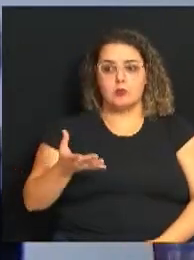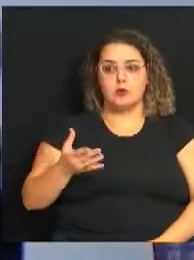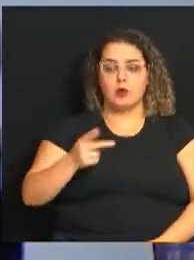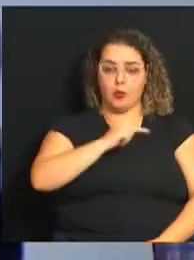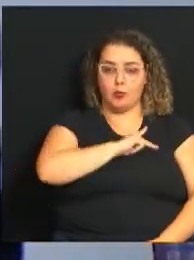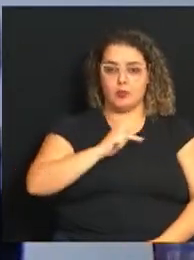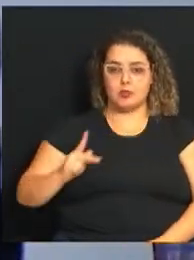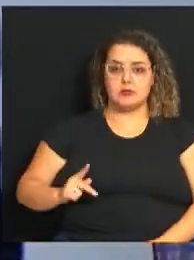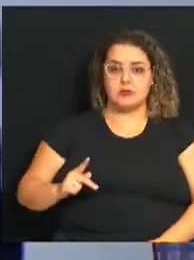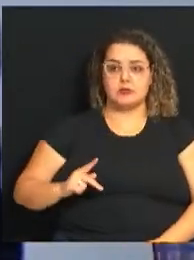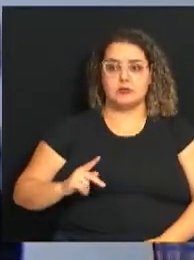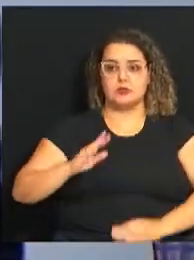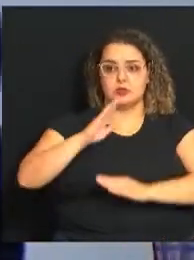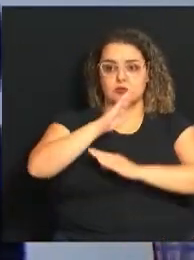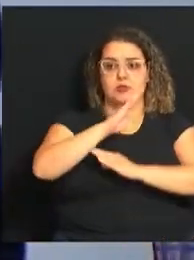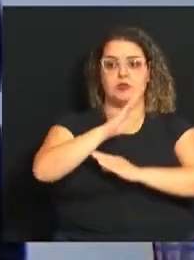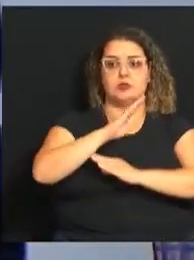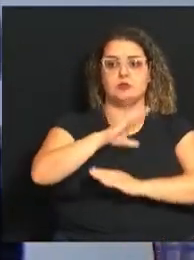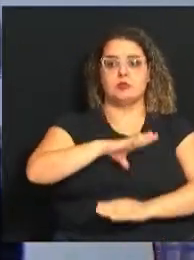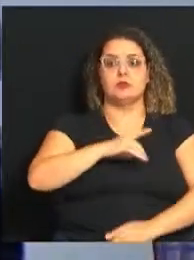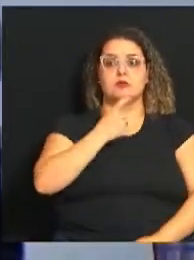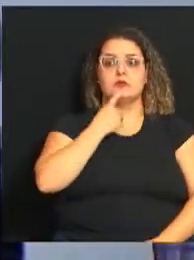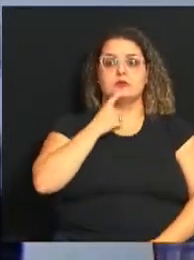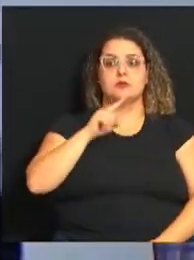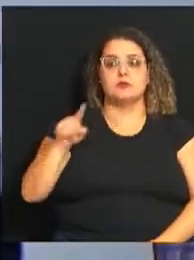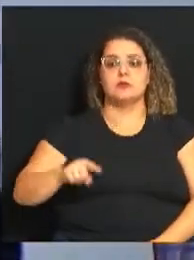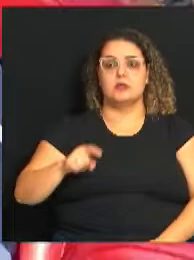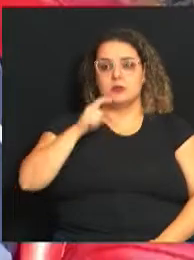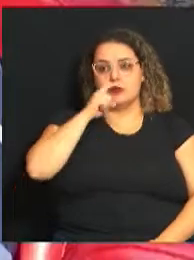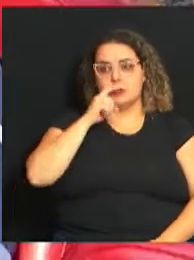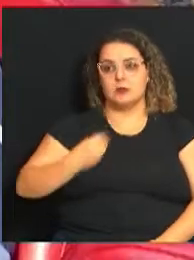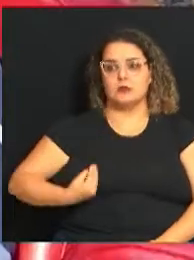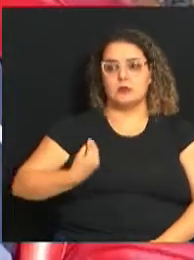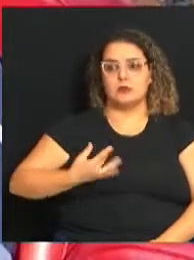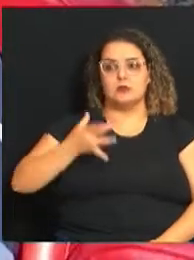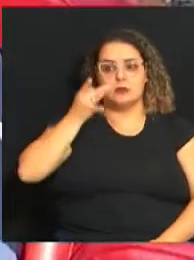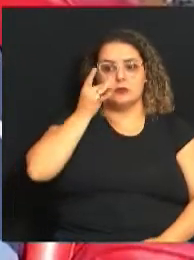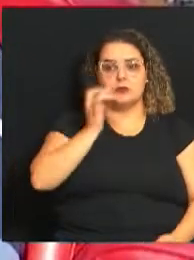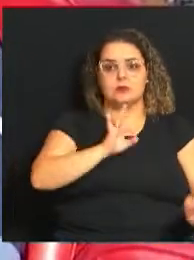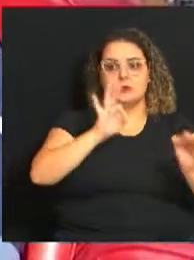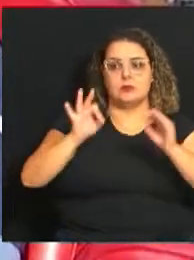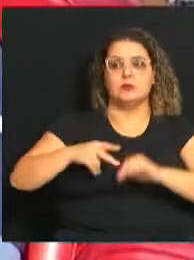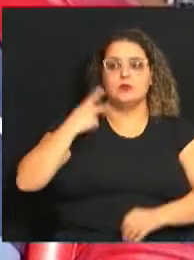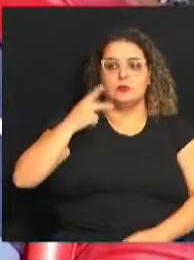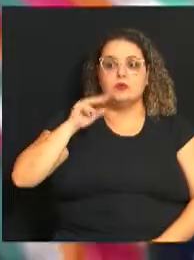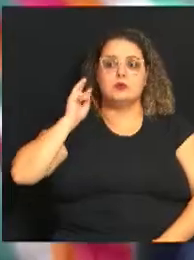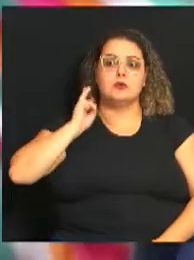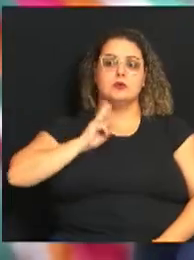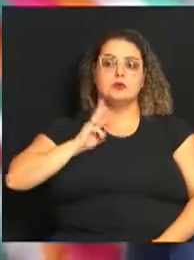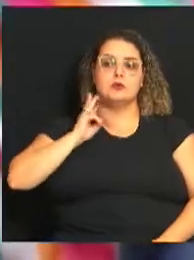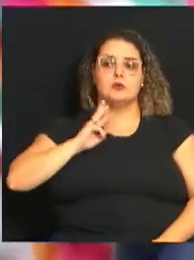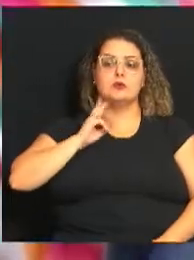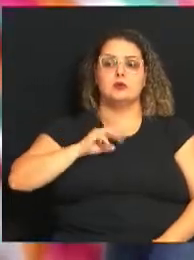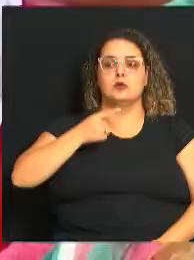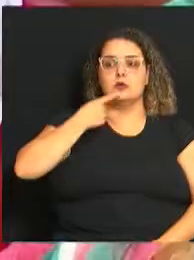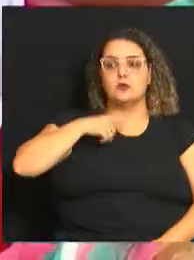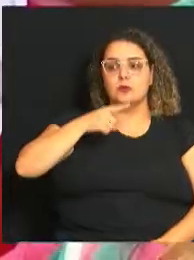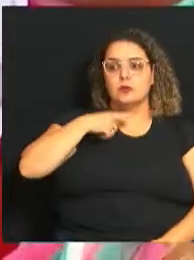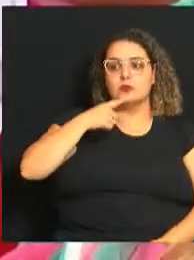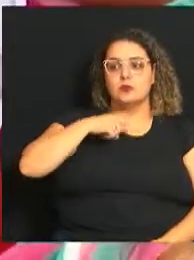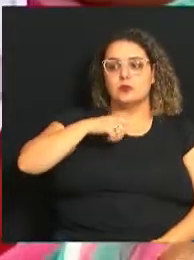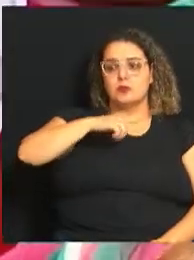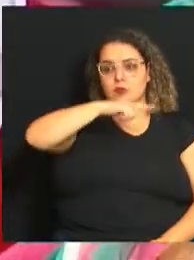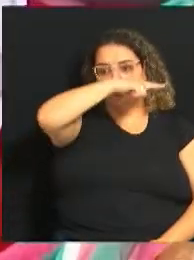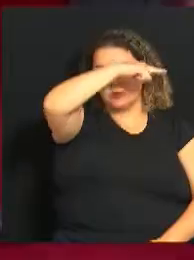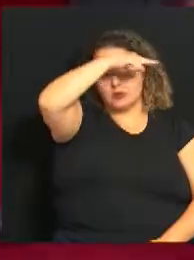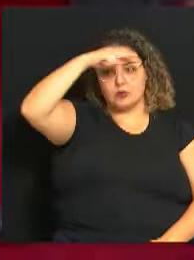o vereador Zé Carlos, esteve presente durante todo o evento, além dos vereadores Cecílio Santos, Eduardo Magoga e